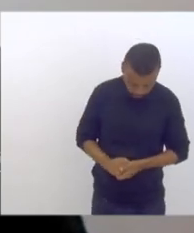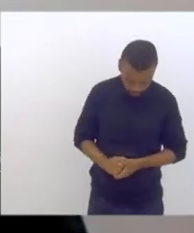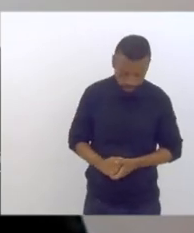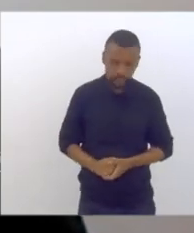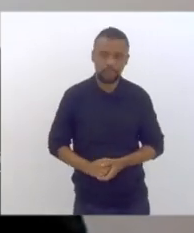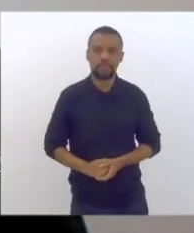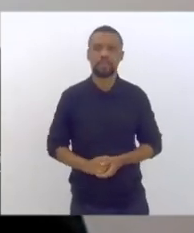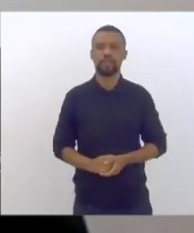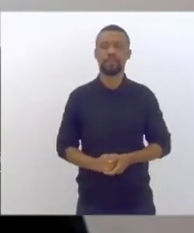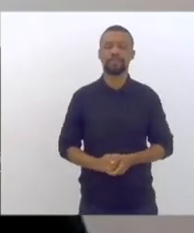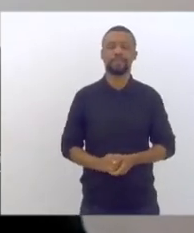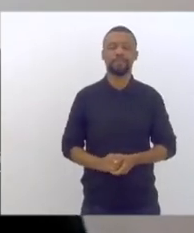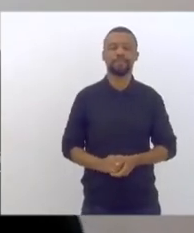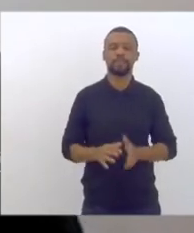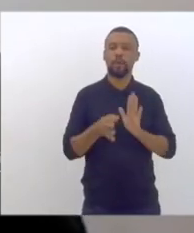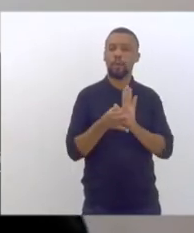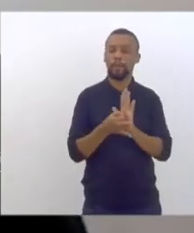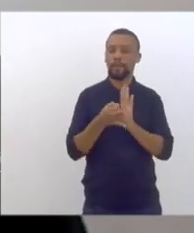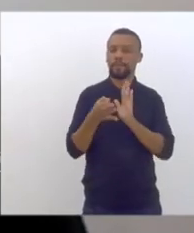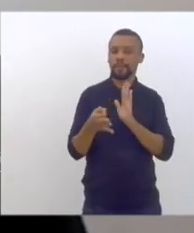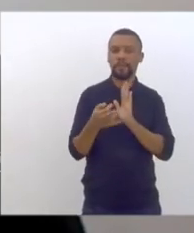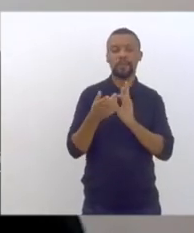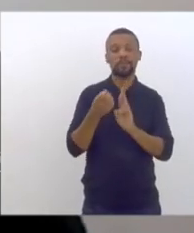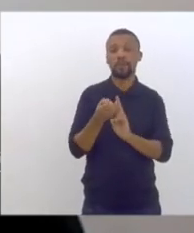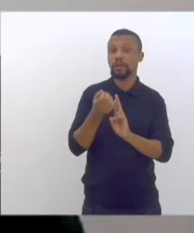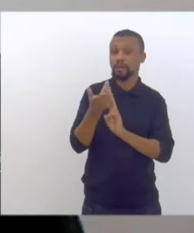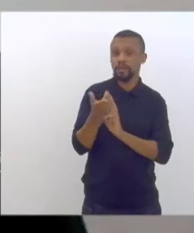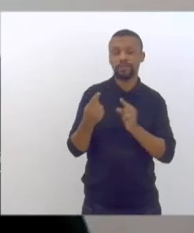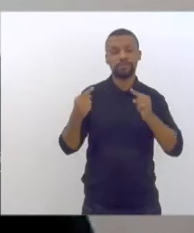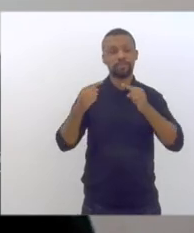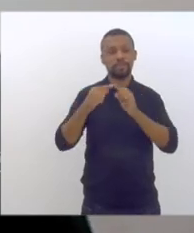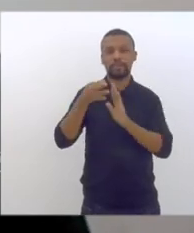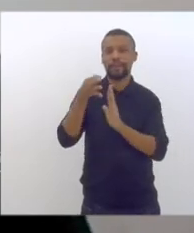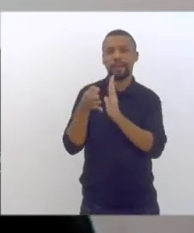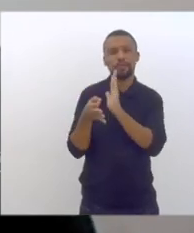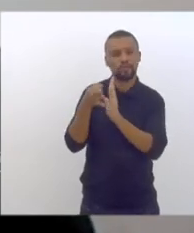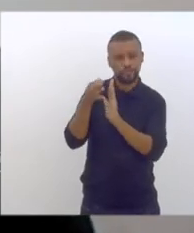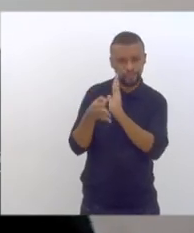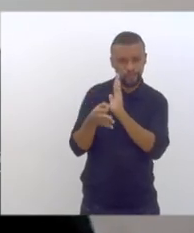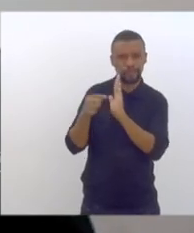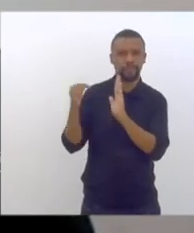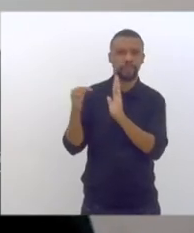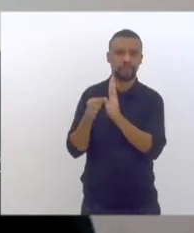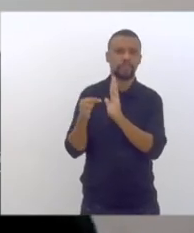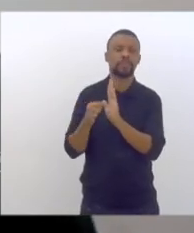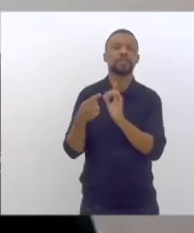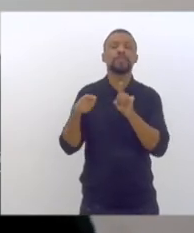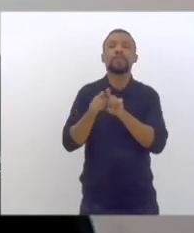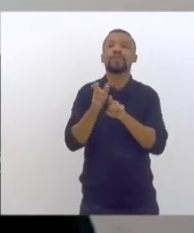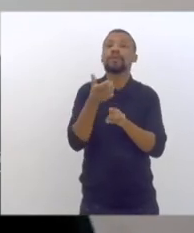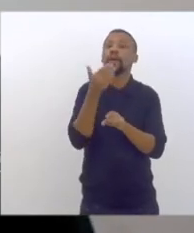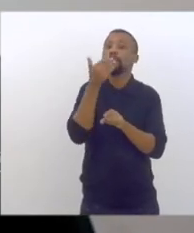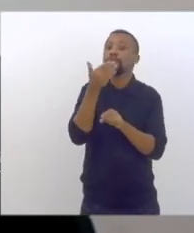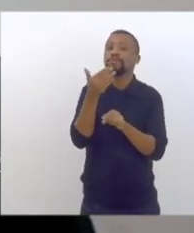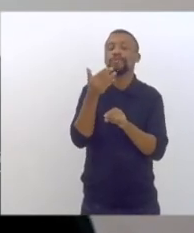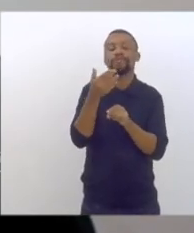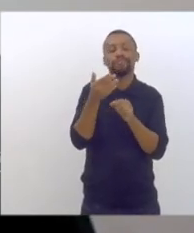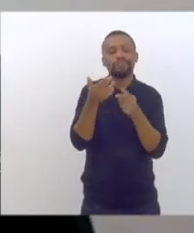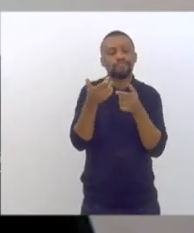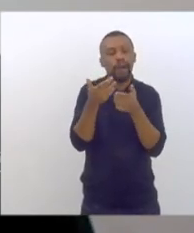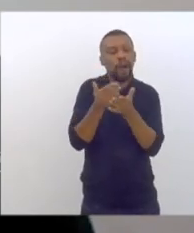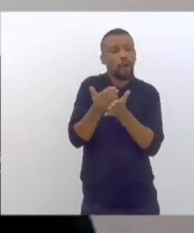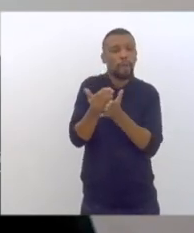o parecer do relator pela juridicidade e eu queria abrir uma discussão para a